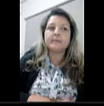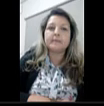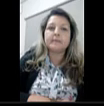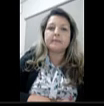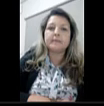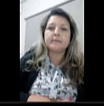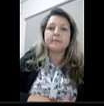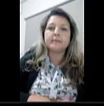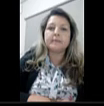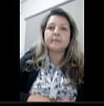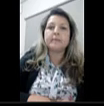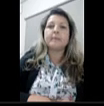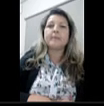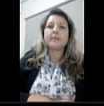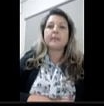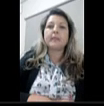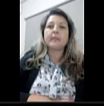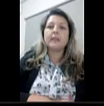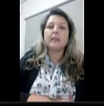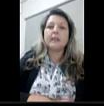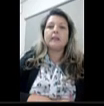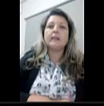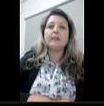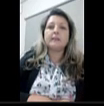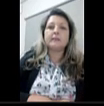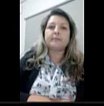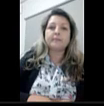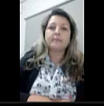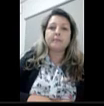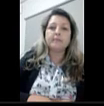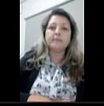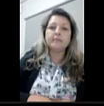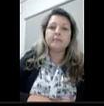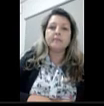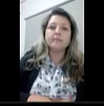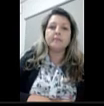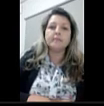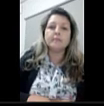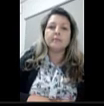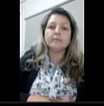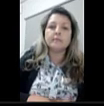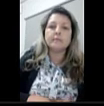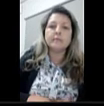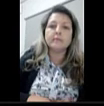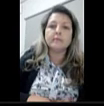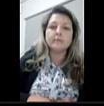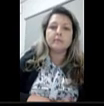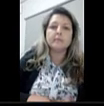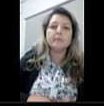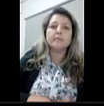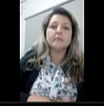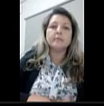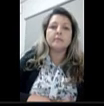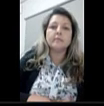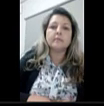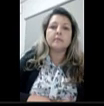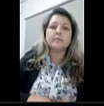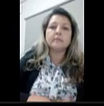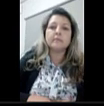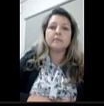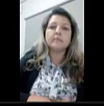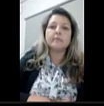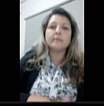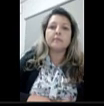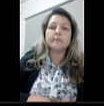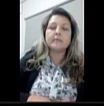se ficar alguma dúvida depois né agora ninguém se manifestou a gente tem o contato ali pelo Slack então